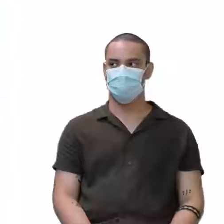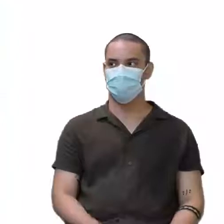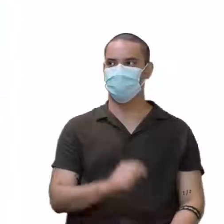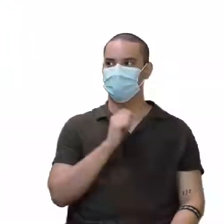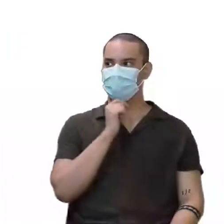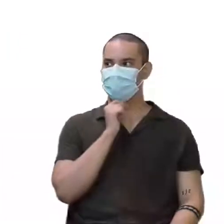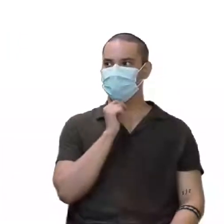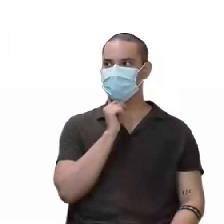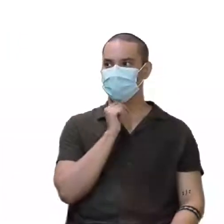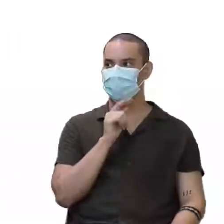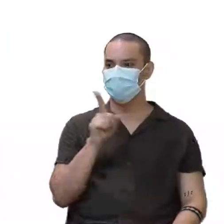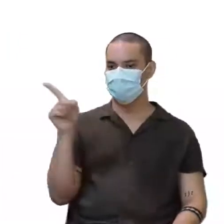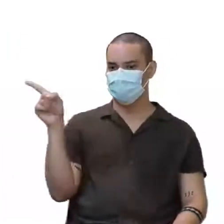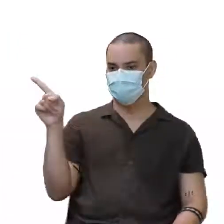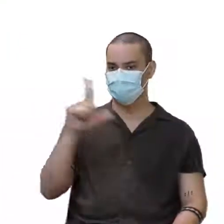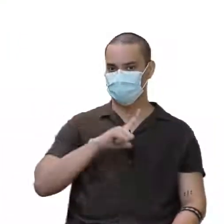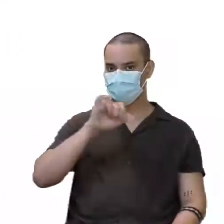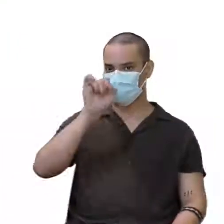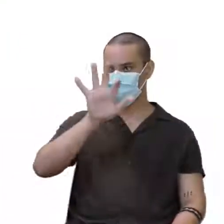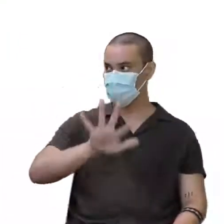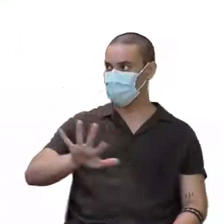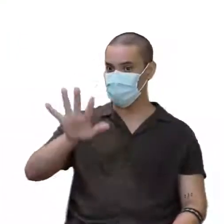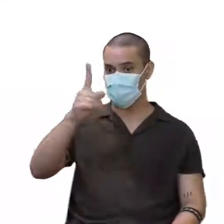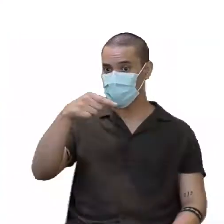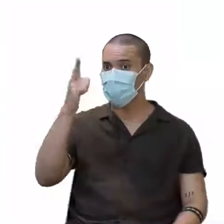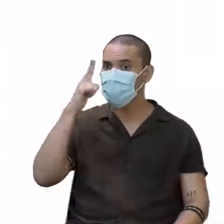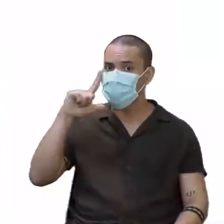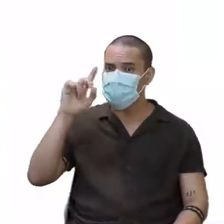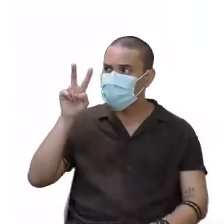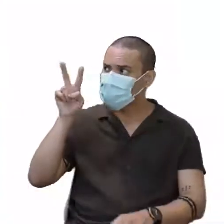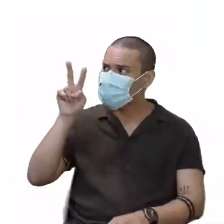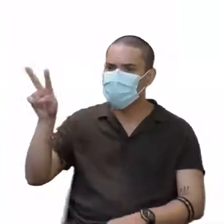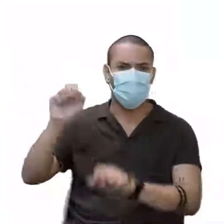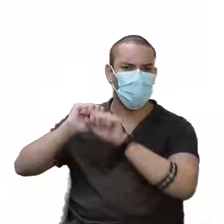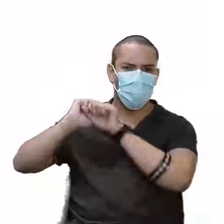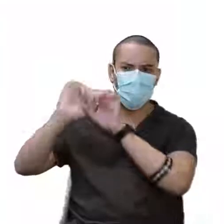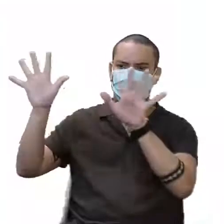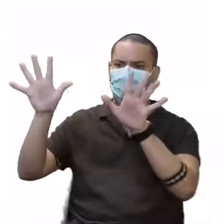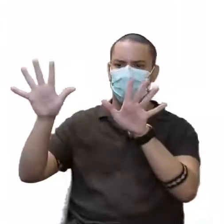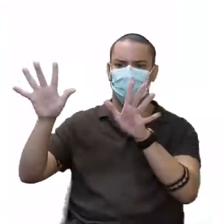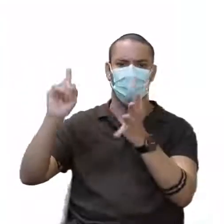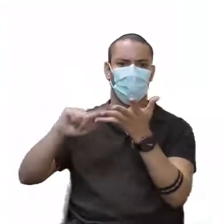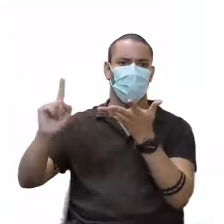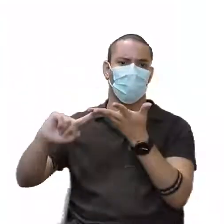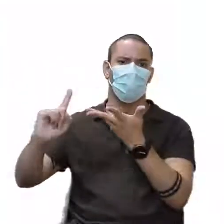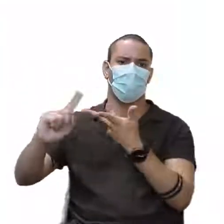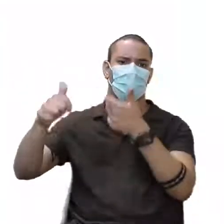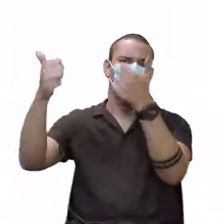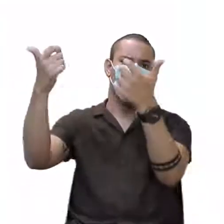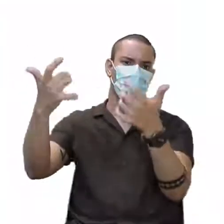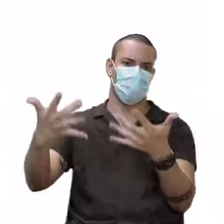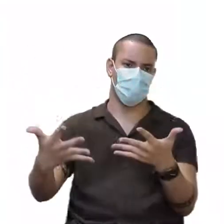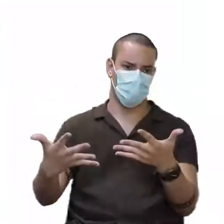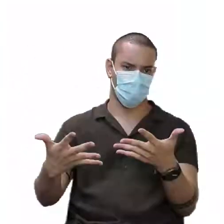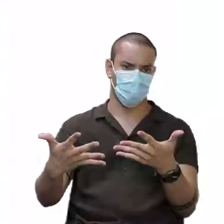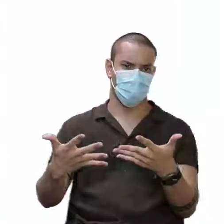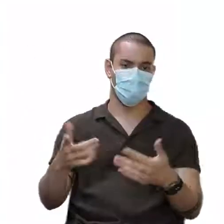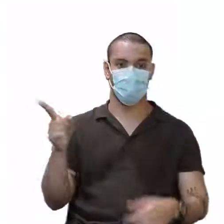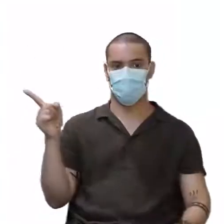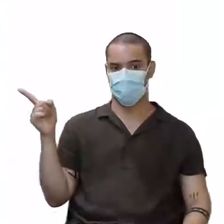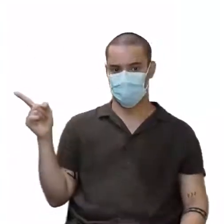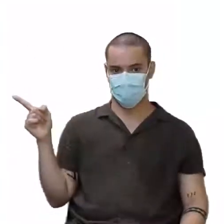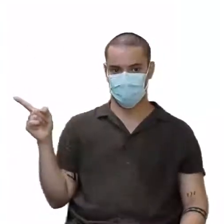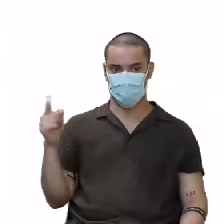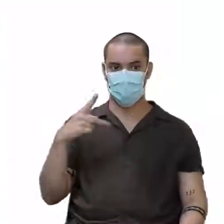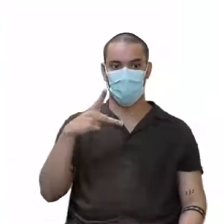aqui a gente tem uma imagem de você consegue ver claramente cada uma dessas fases, tá bom?